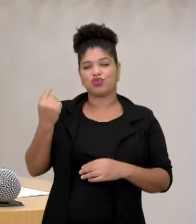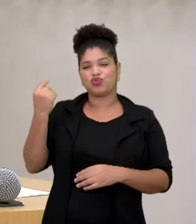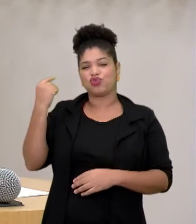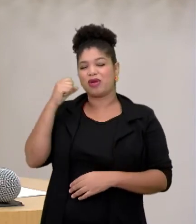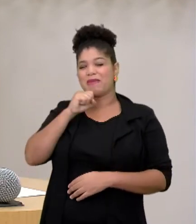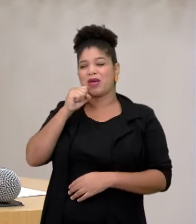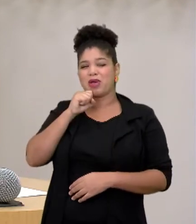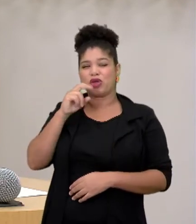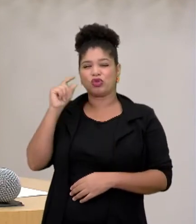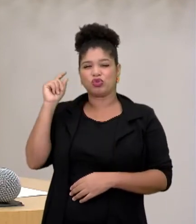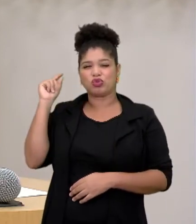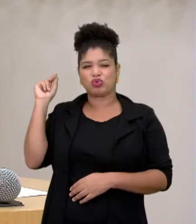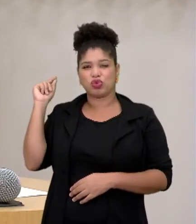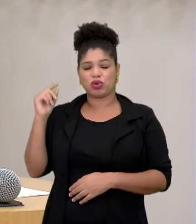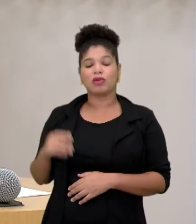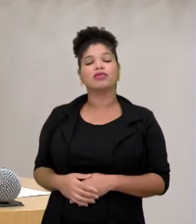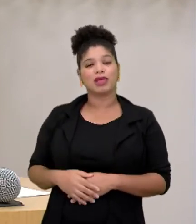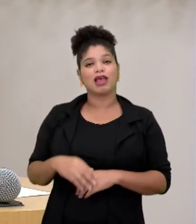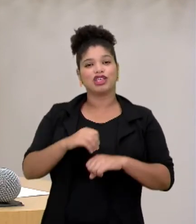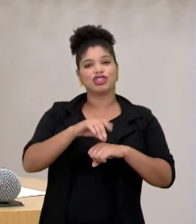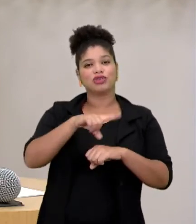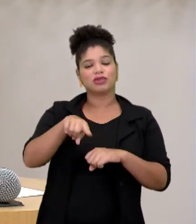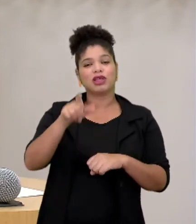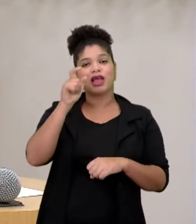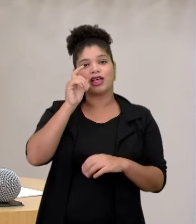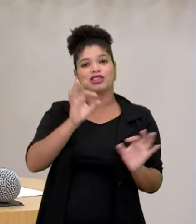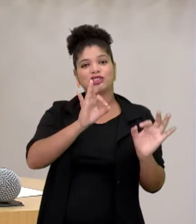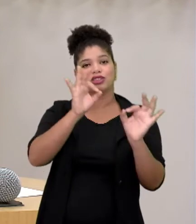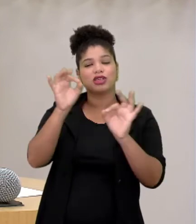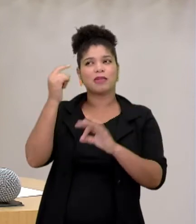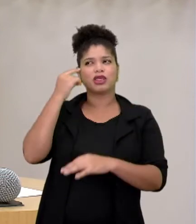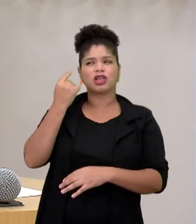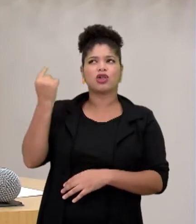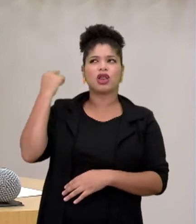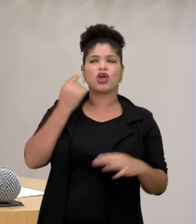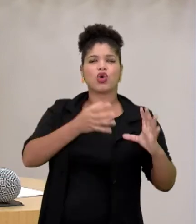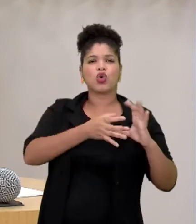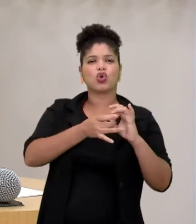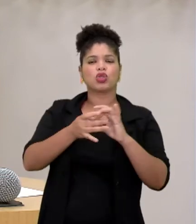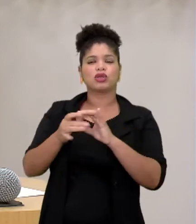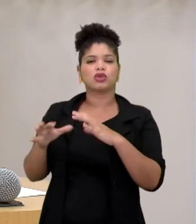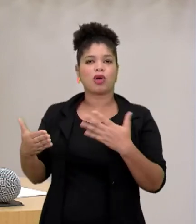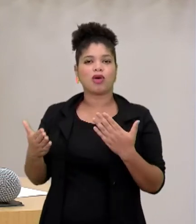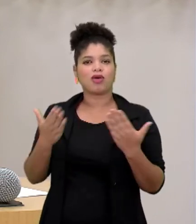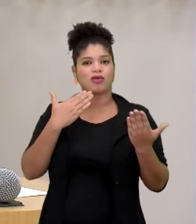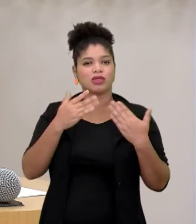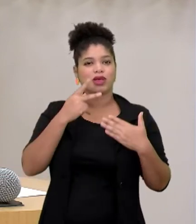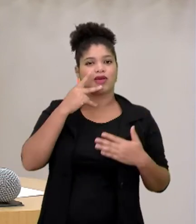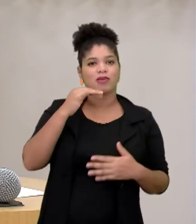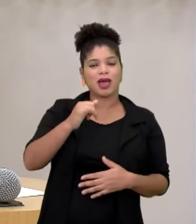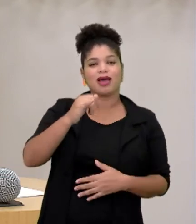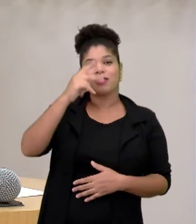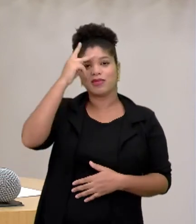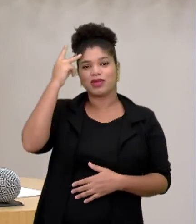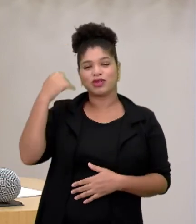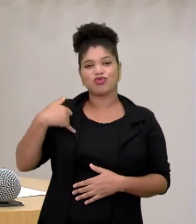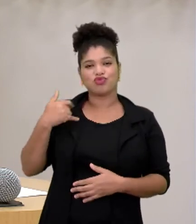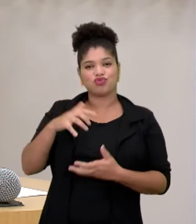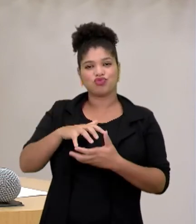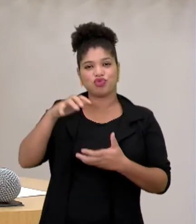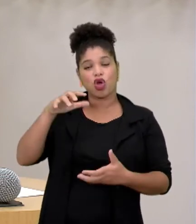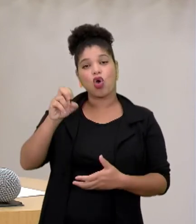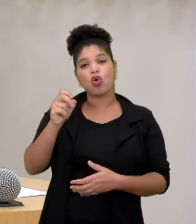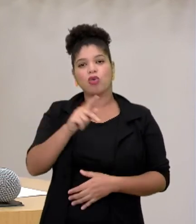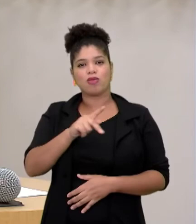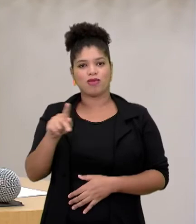antigas aqui, eh, e tentar lembrar do contexto, conversar com os nossos pais, com pessoas mais velhas, com os professores, às vezes você lembra das